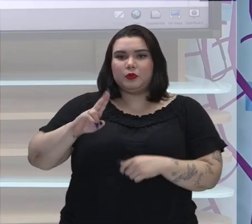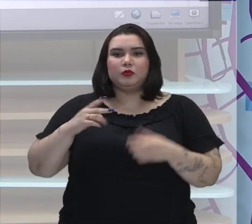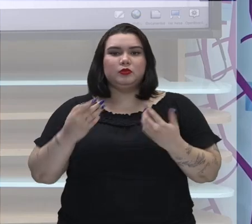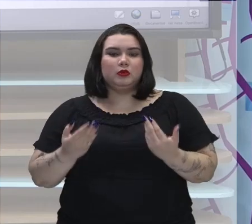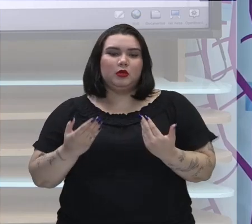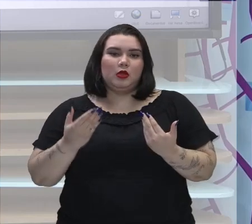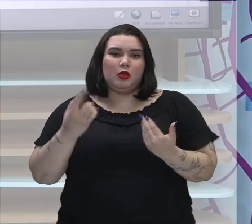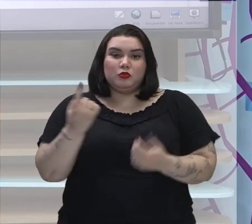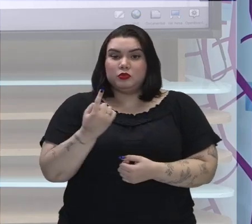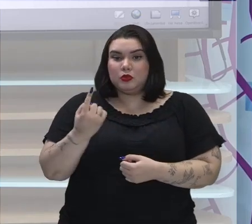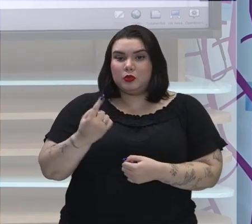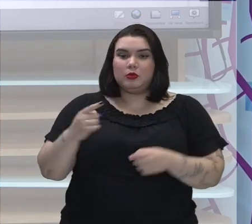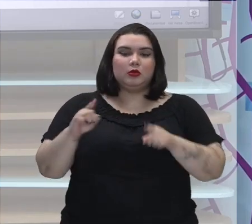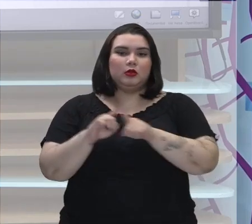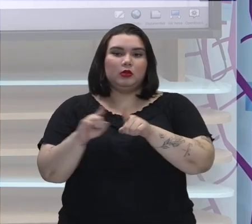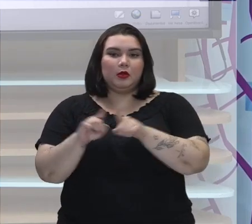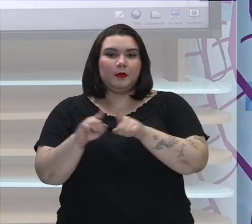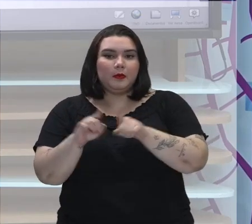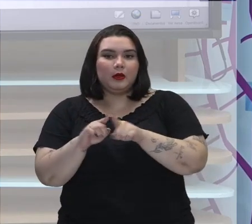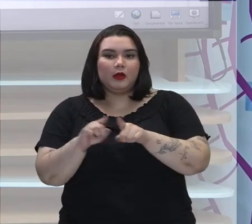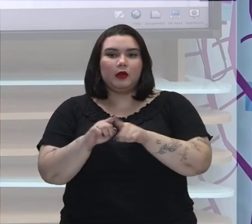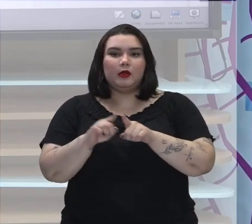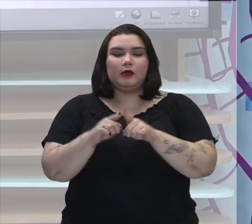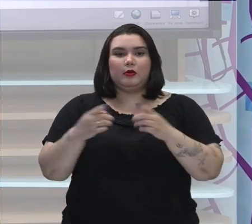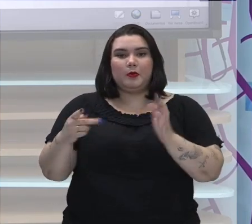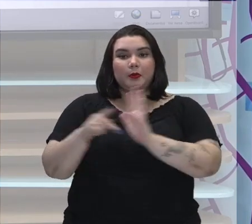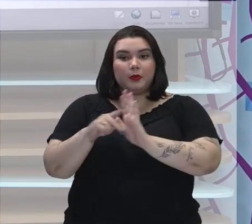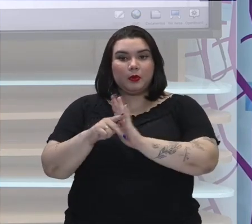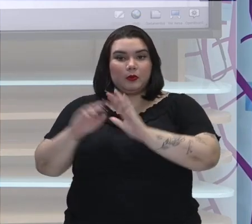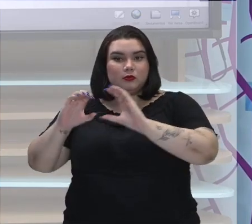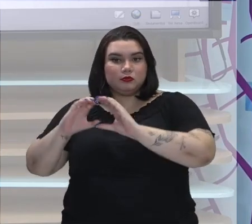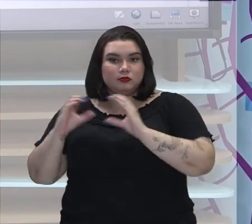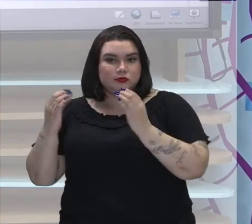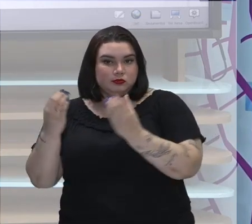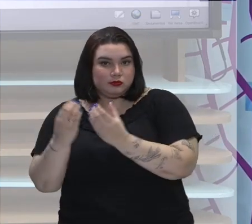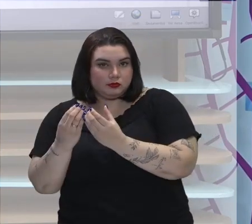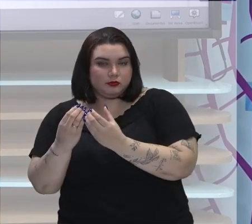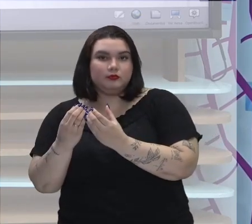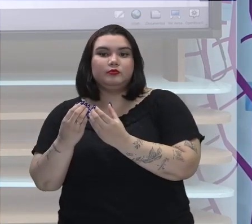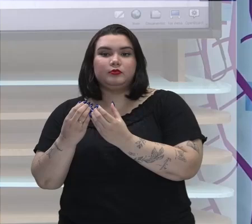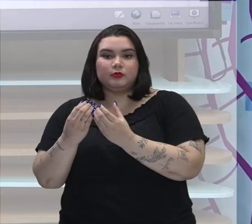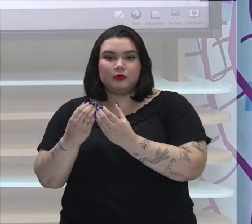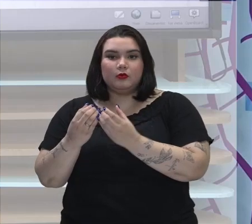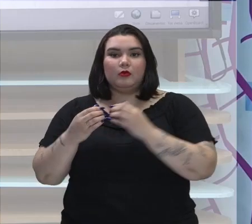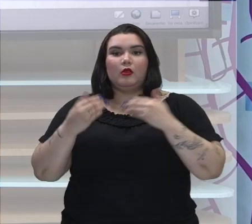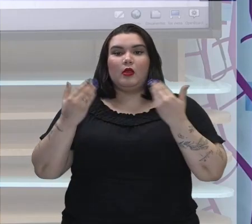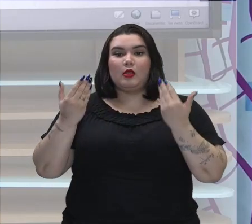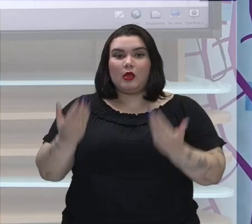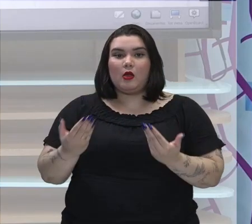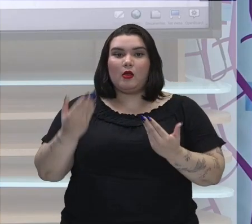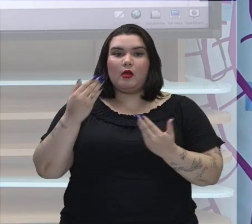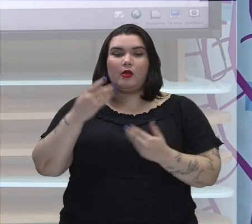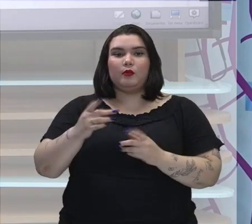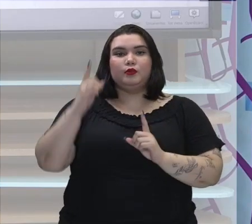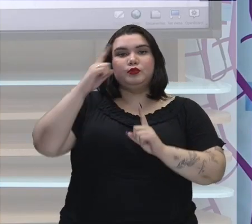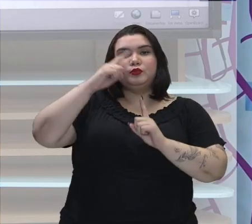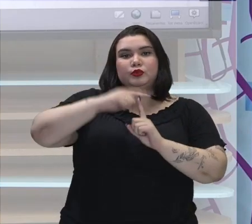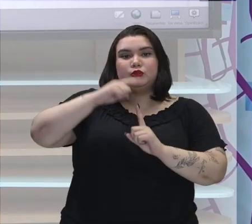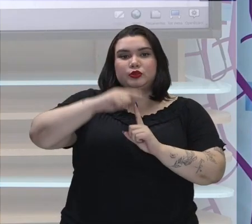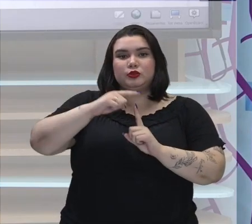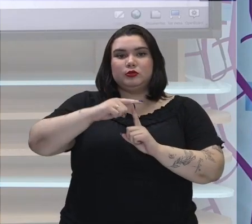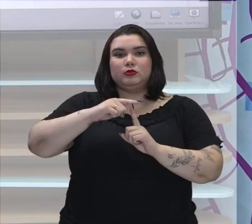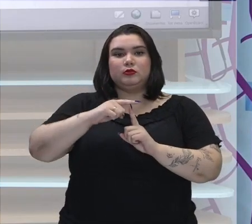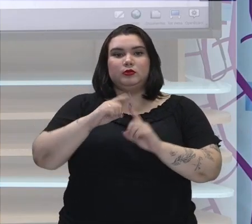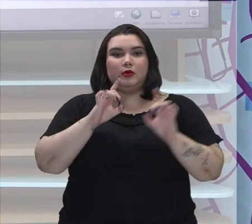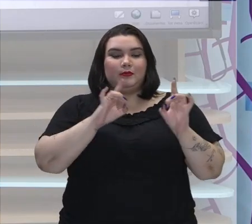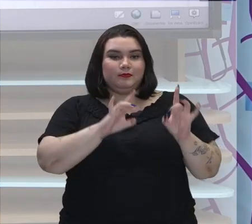tanto individual quanto da sua comunidade, a lógica mercadológica, né, a